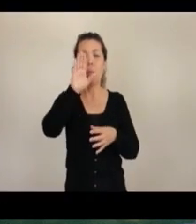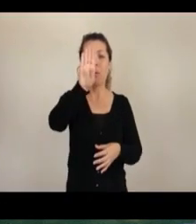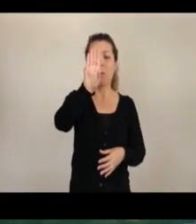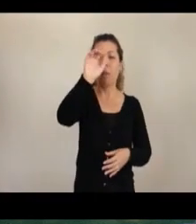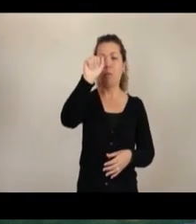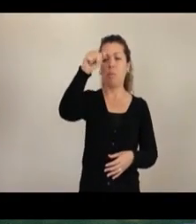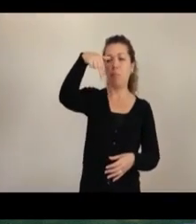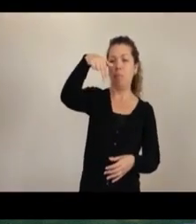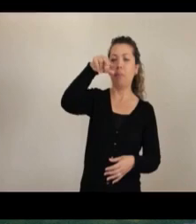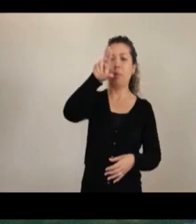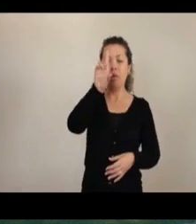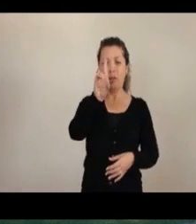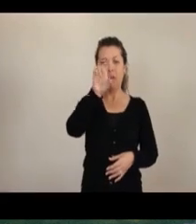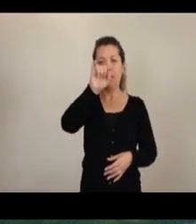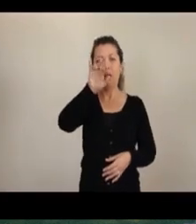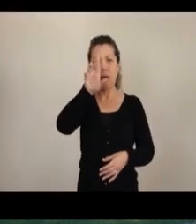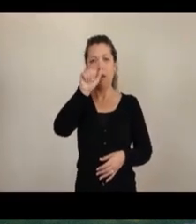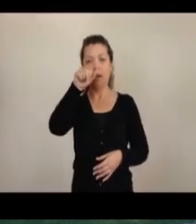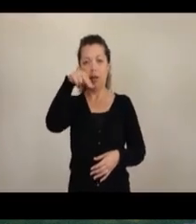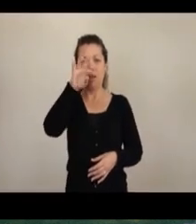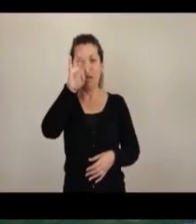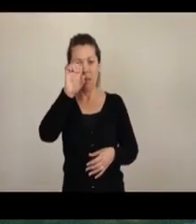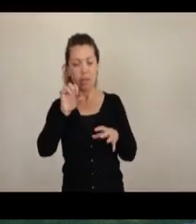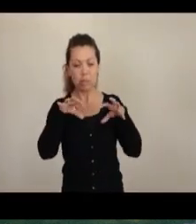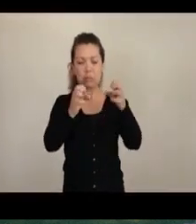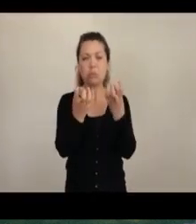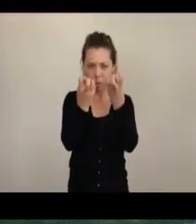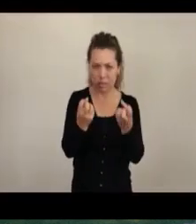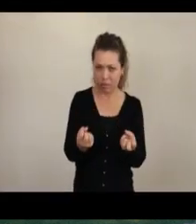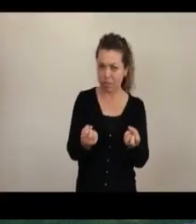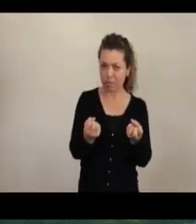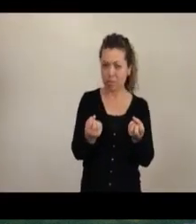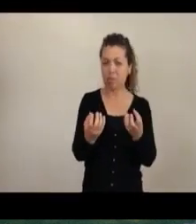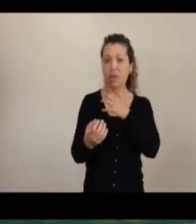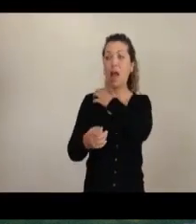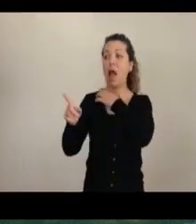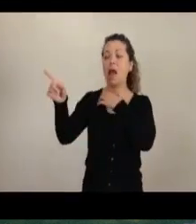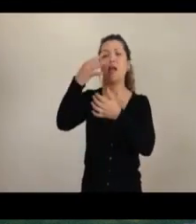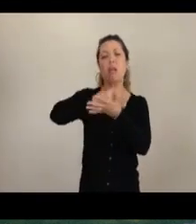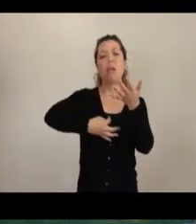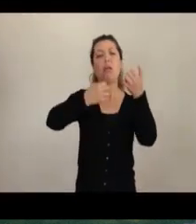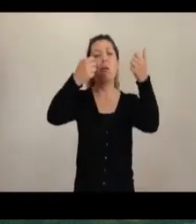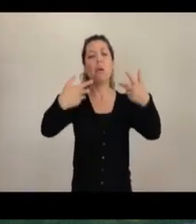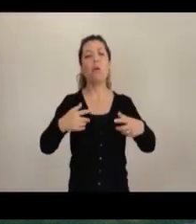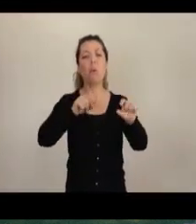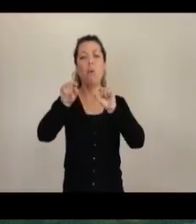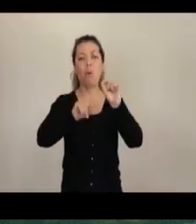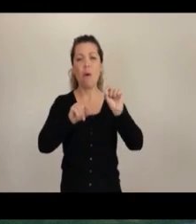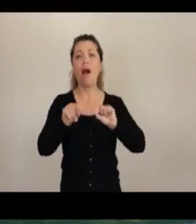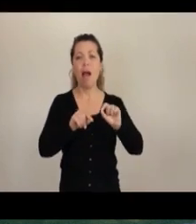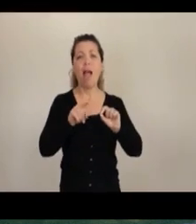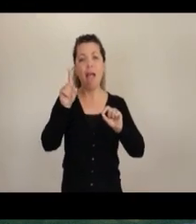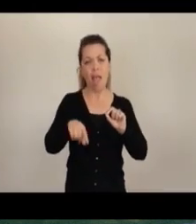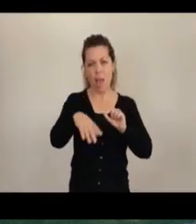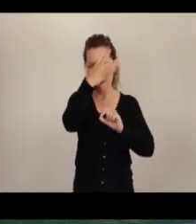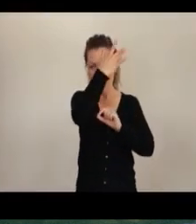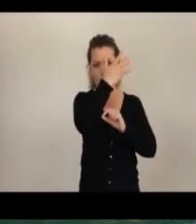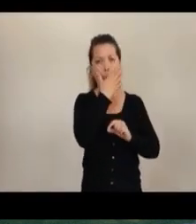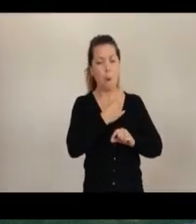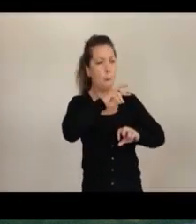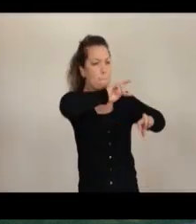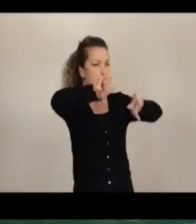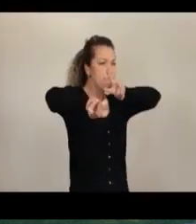muito simples, mas foi neste mesmo local que posteriormente foi construído um cais de pedra, caracterizando o